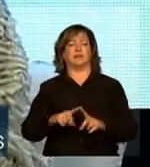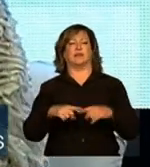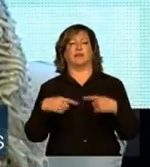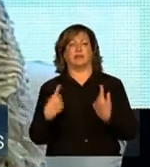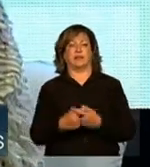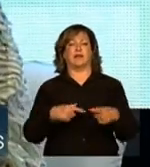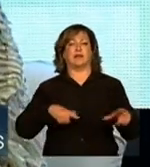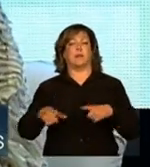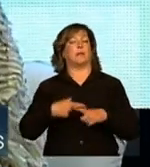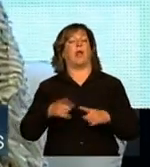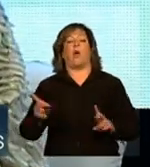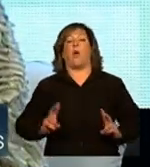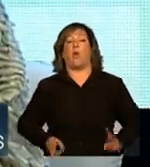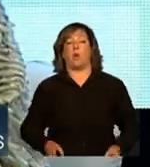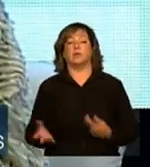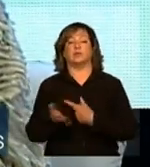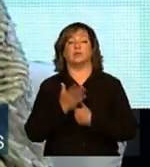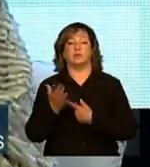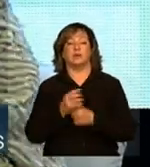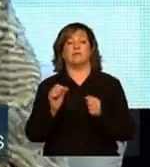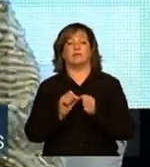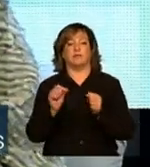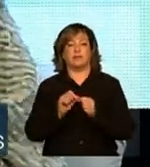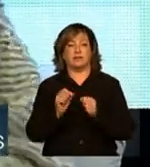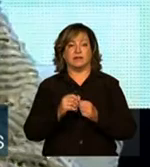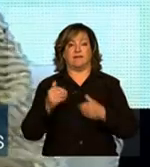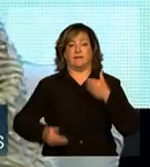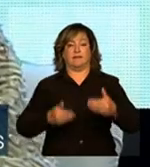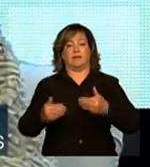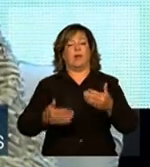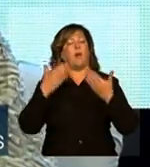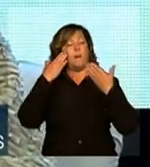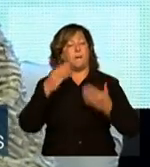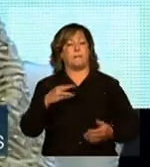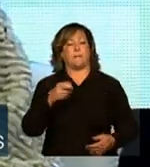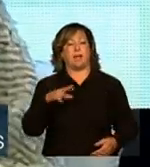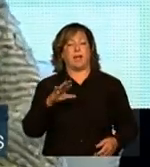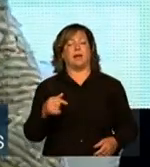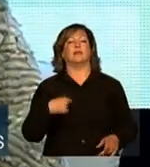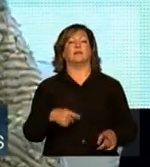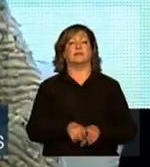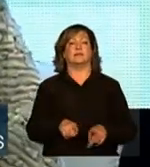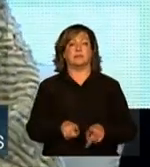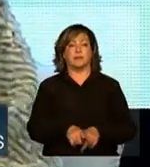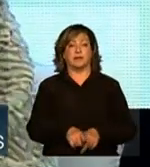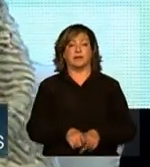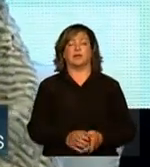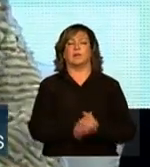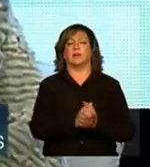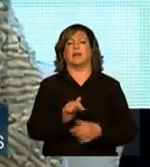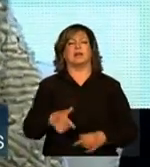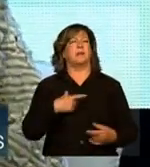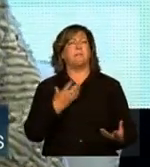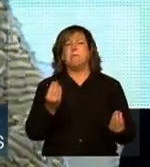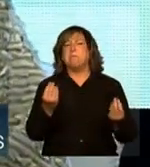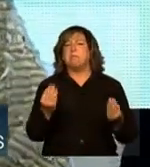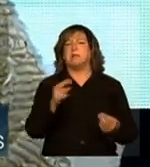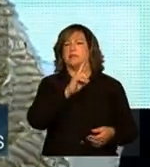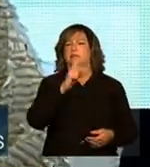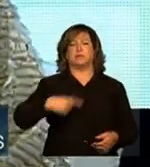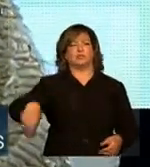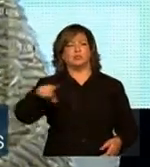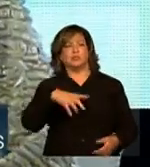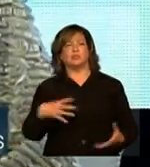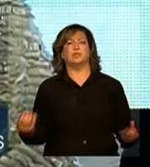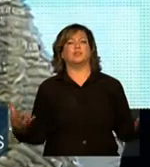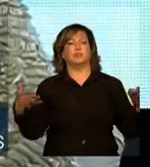atividades, porque continua na batalha, nos ajudando a construir e avançar. Obrigado, Márcia. Queria cumprimentar que nós temos muitos representantes dessa